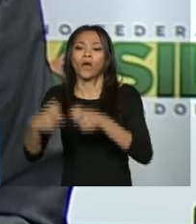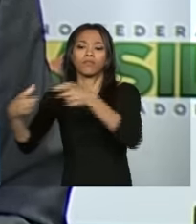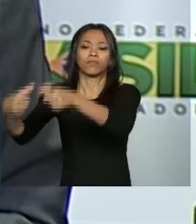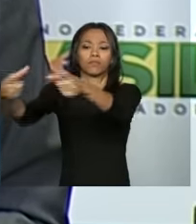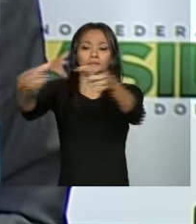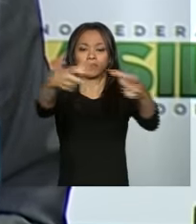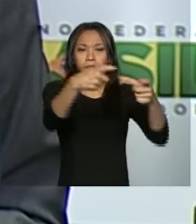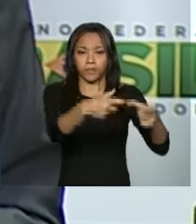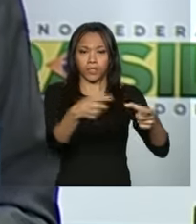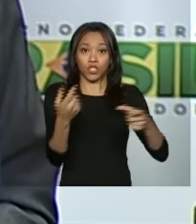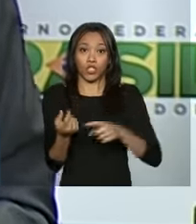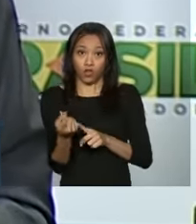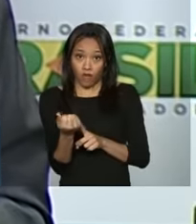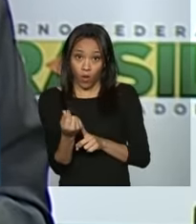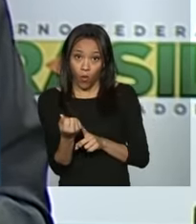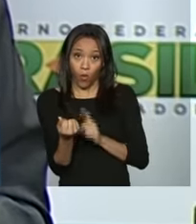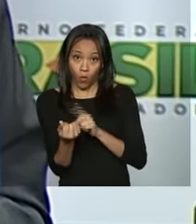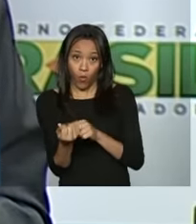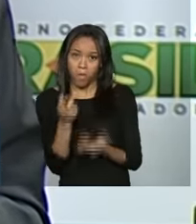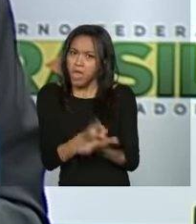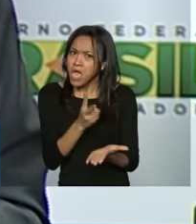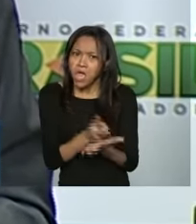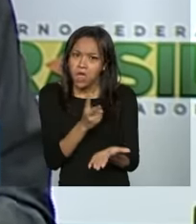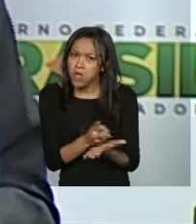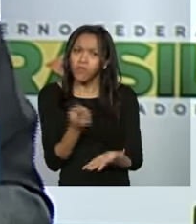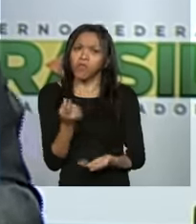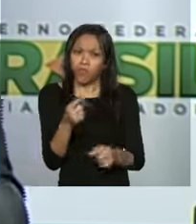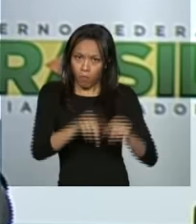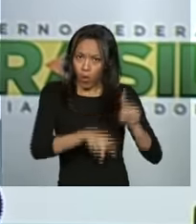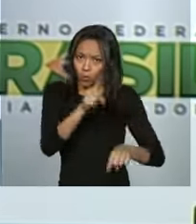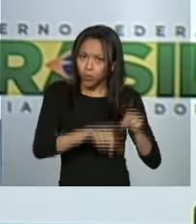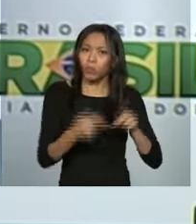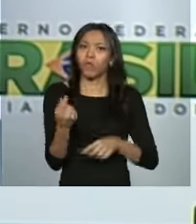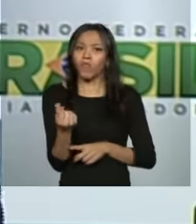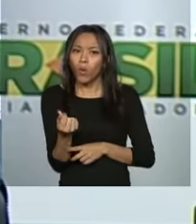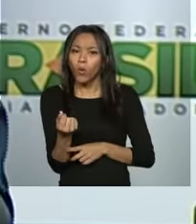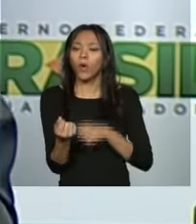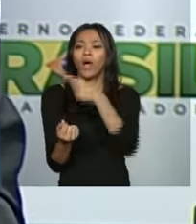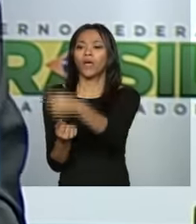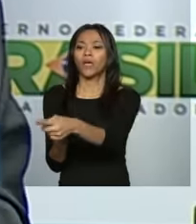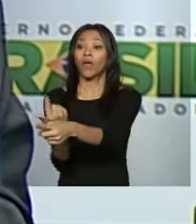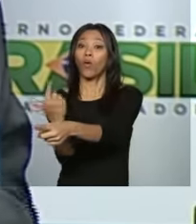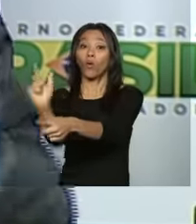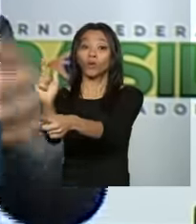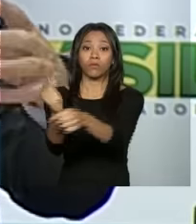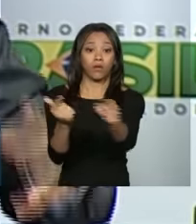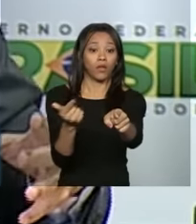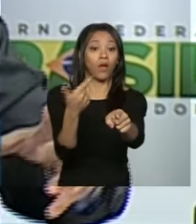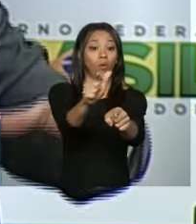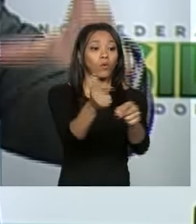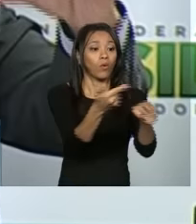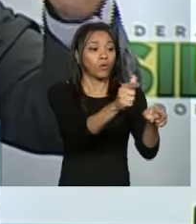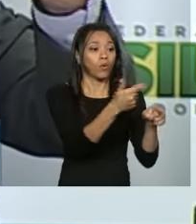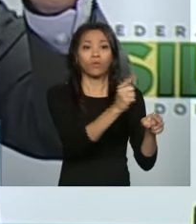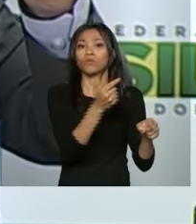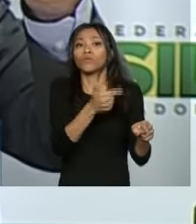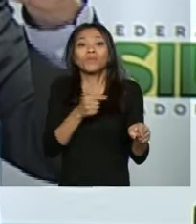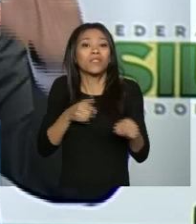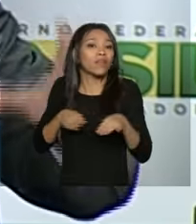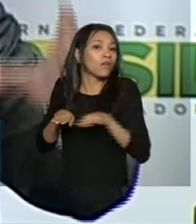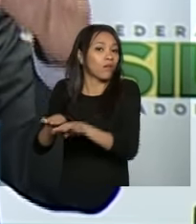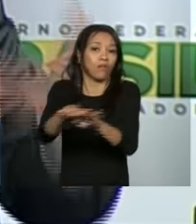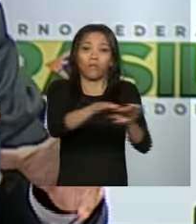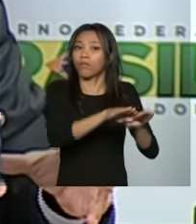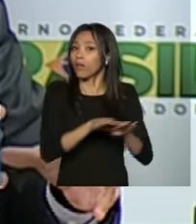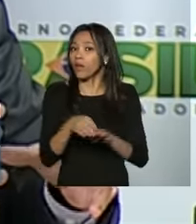preços muito diferentes pro mesmo produto o CAD vai agir rigorosamente nesse sentido né porque há uma cartelização a